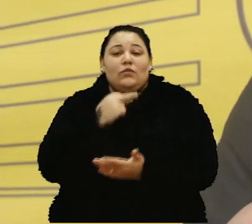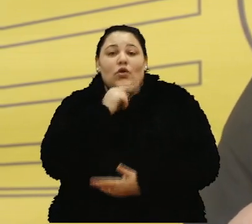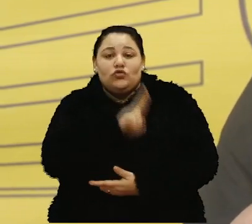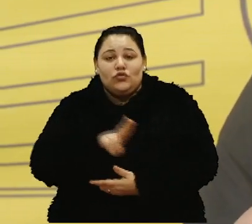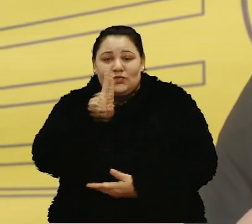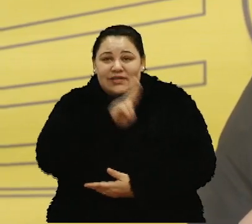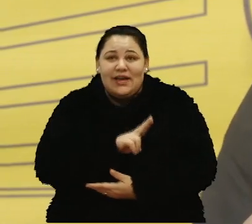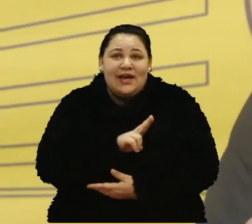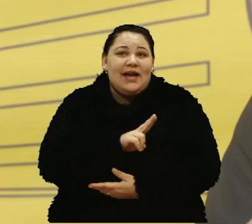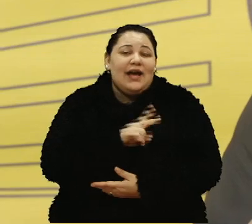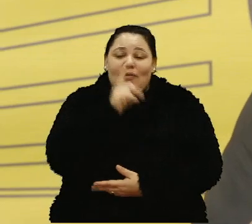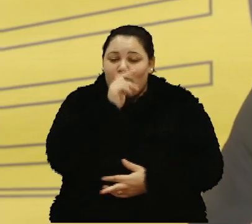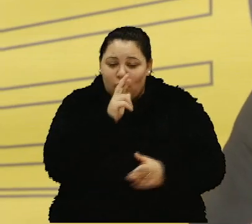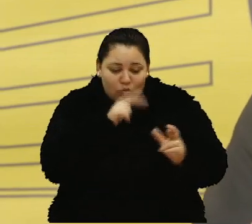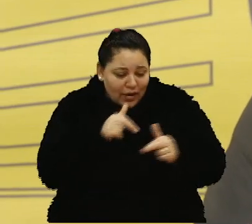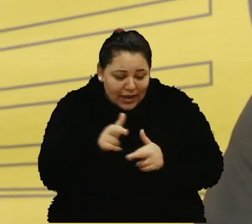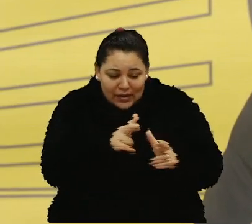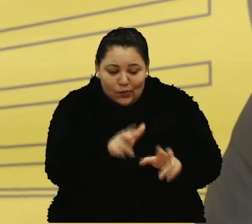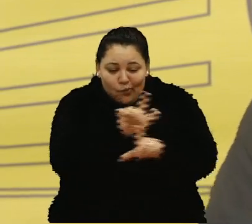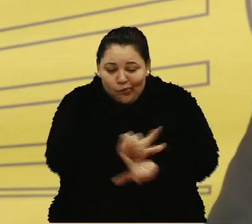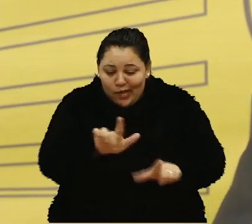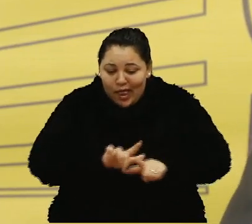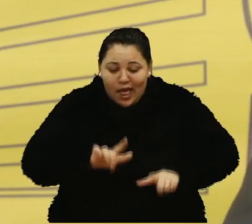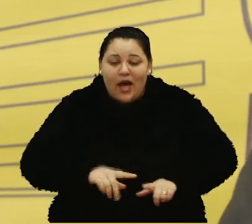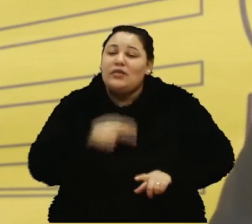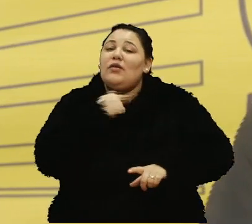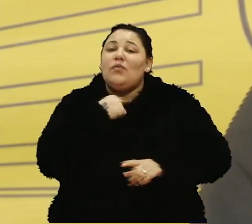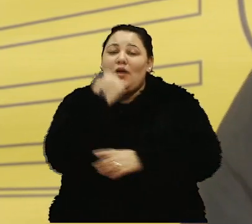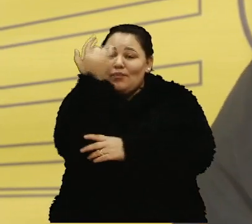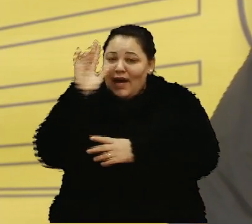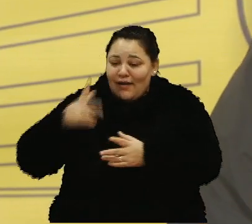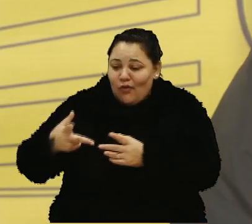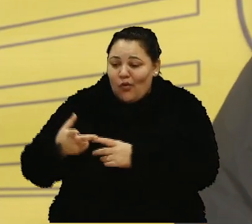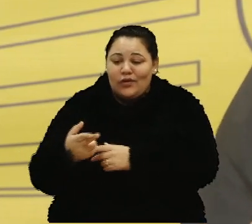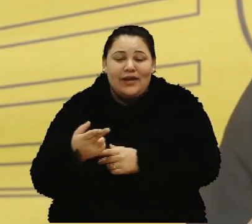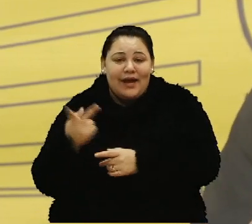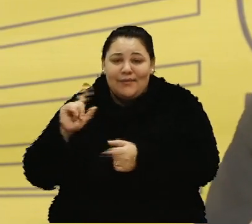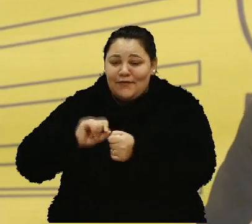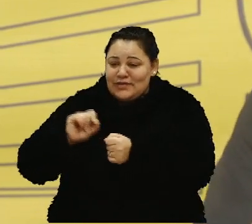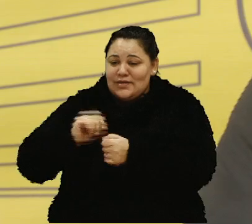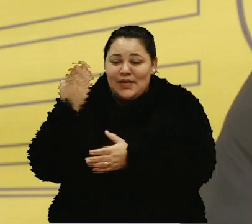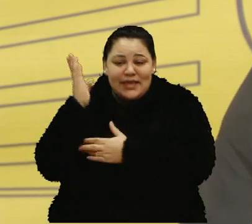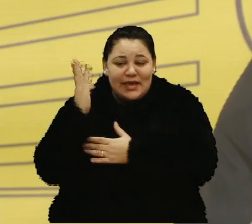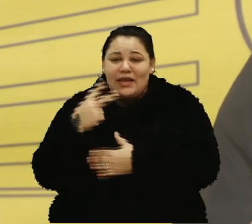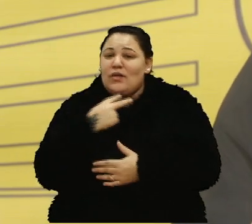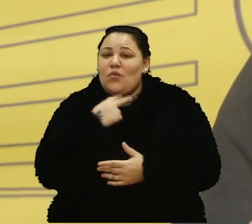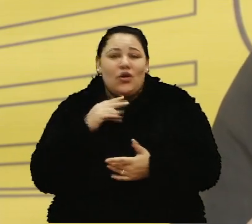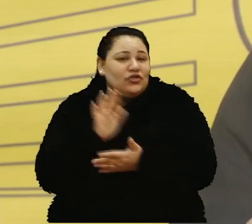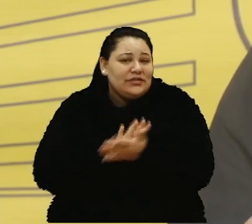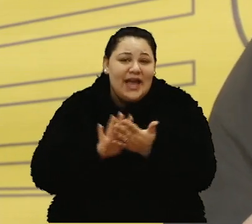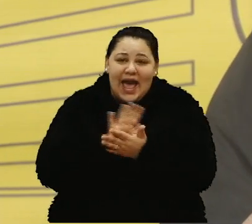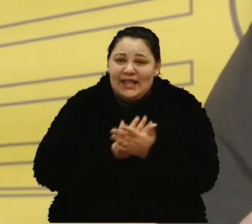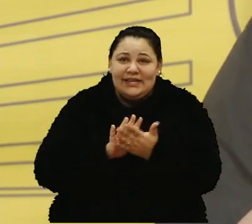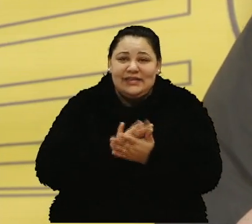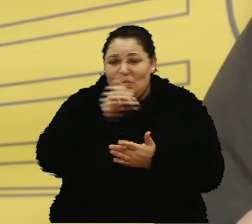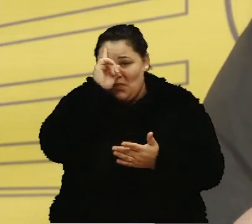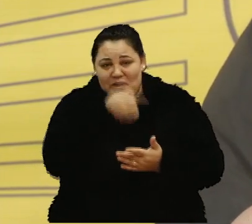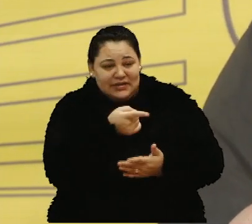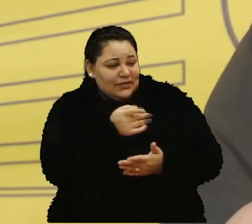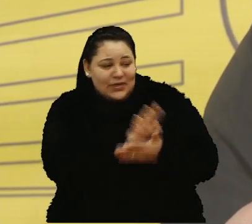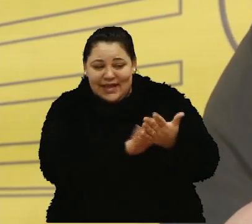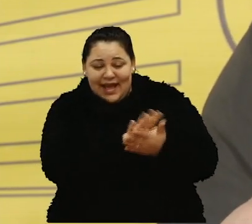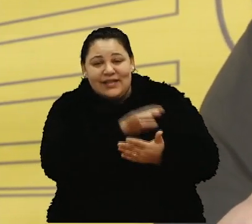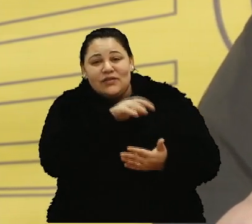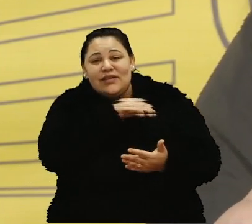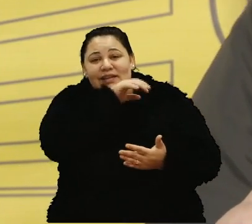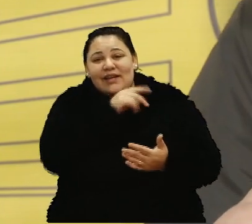um córrego, um açude, eles não podem tirar uma árvore do meio do mato para fazer madeira, eles não podem mais nada, eles não são mais dono da terra deles, e aí dizem